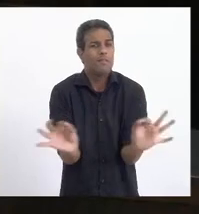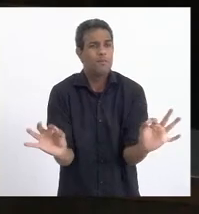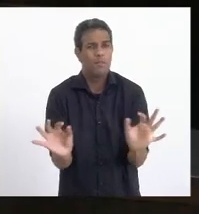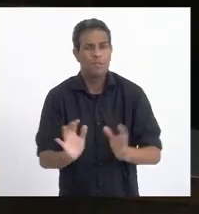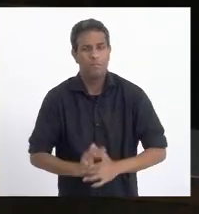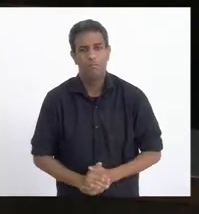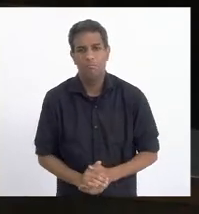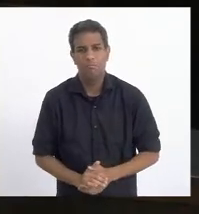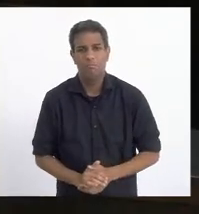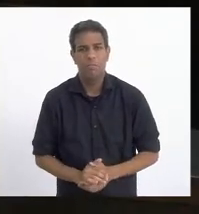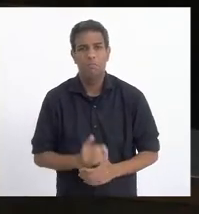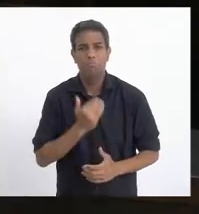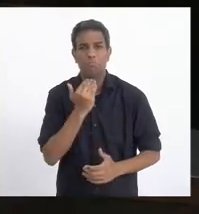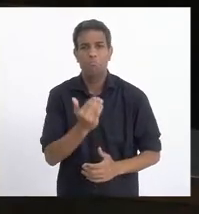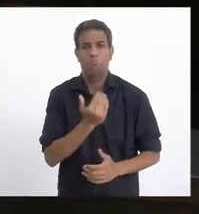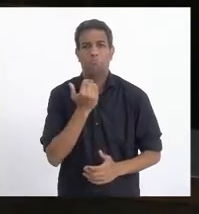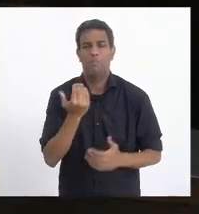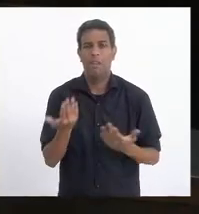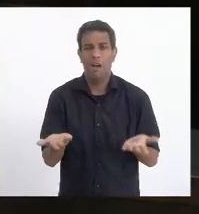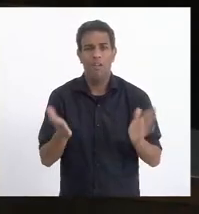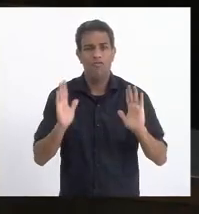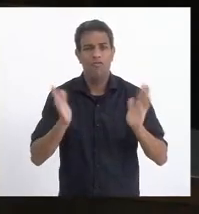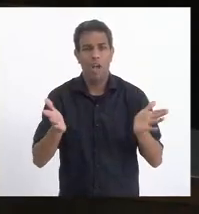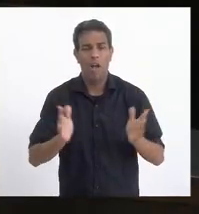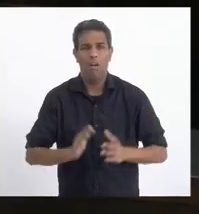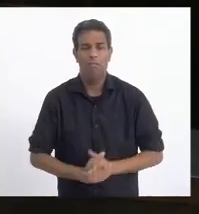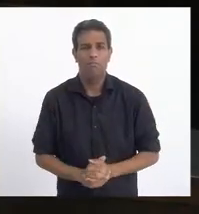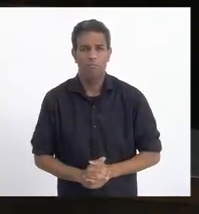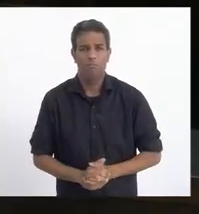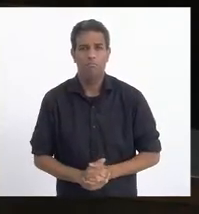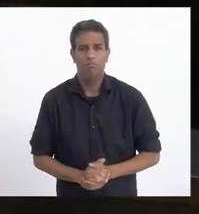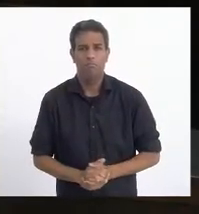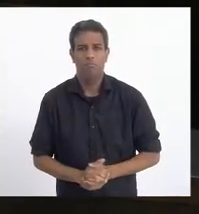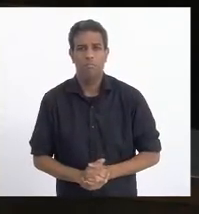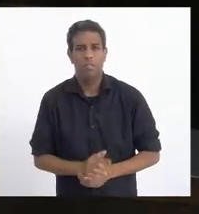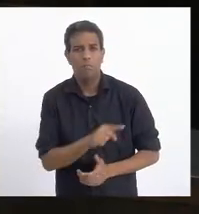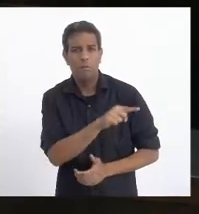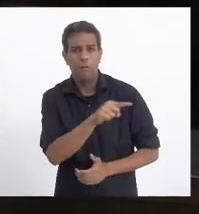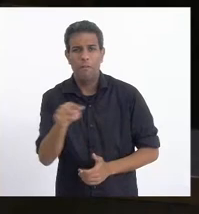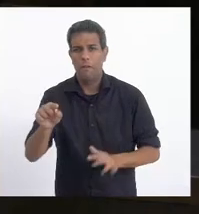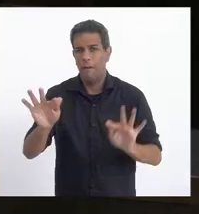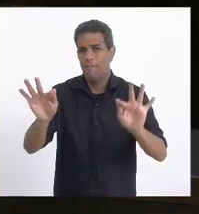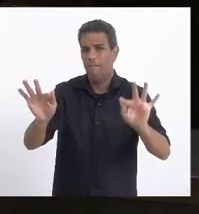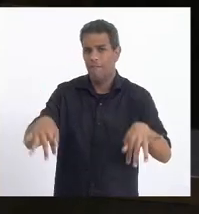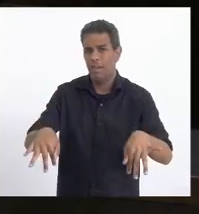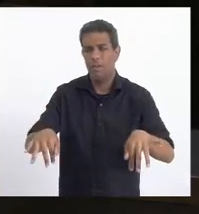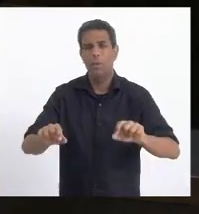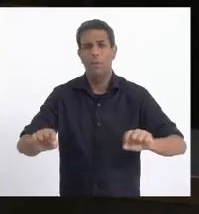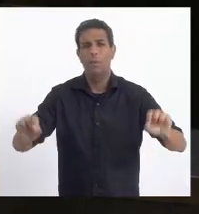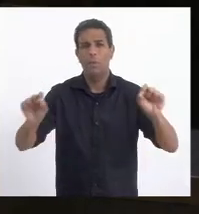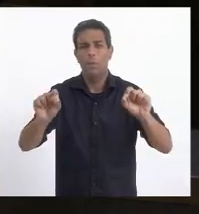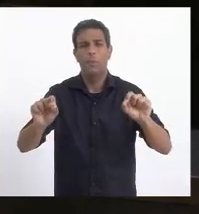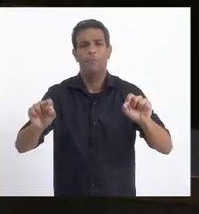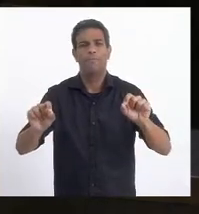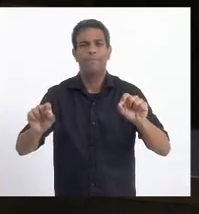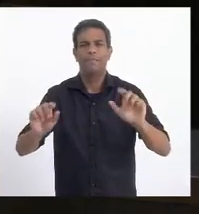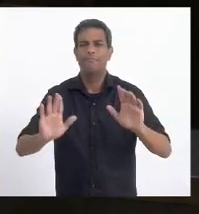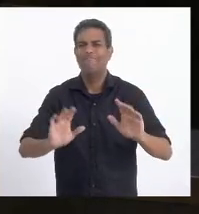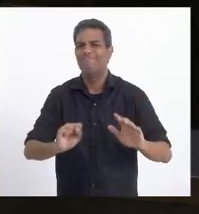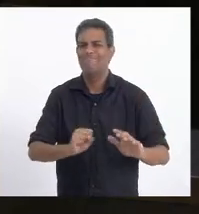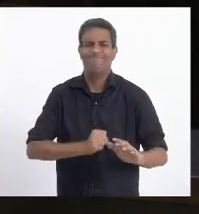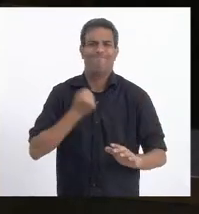assim não tem não tem mistério é para finalizar eu particulamente eu